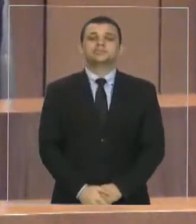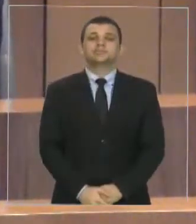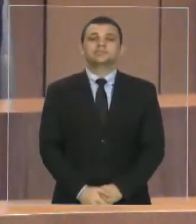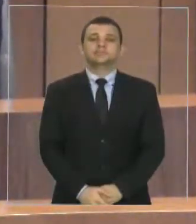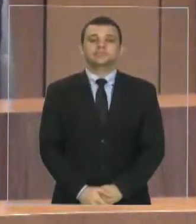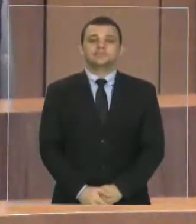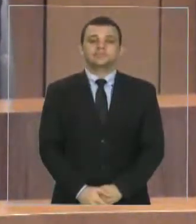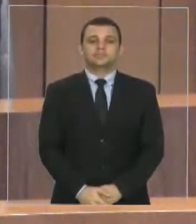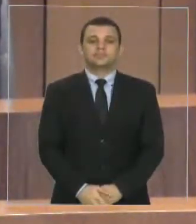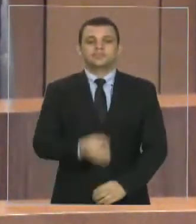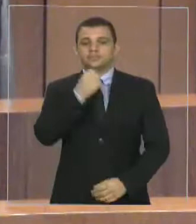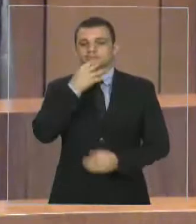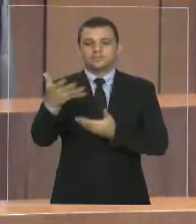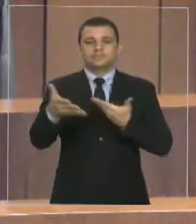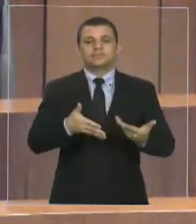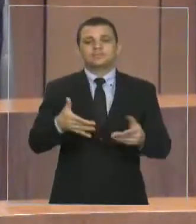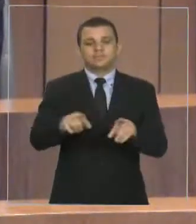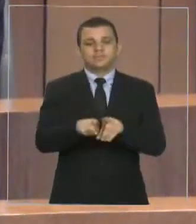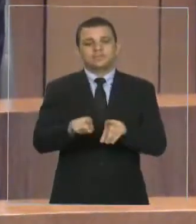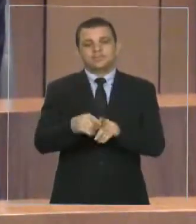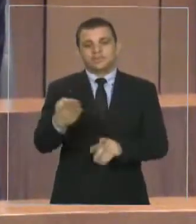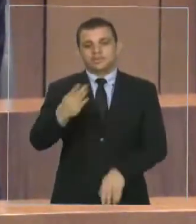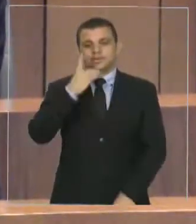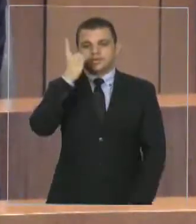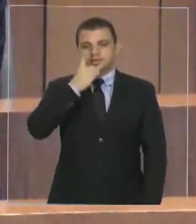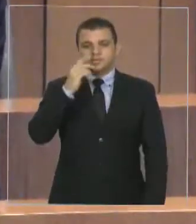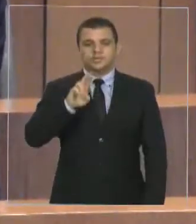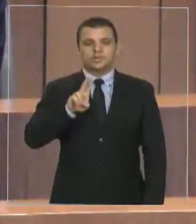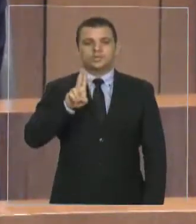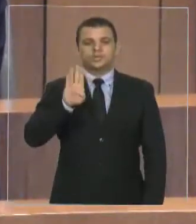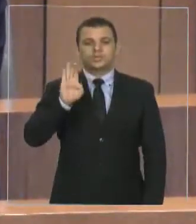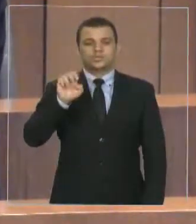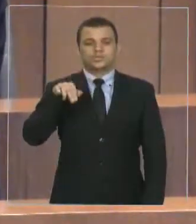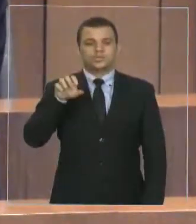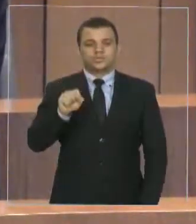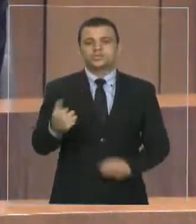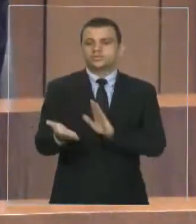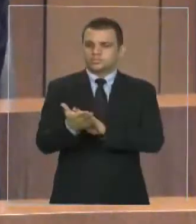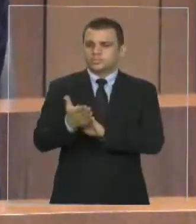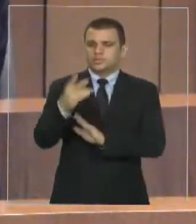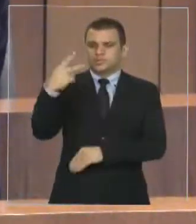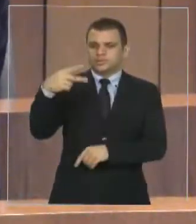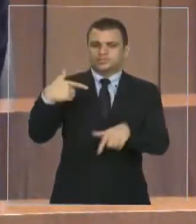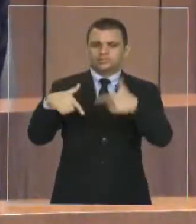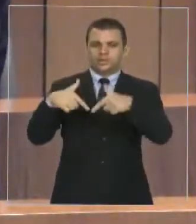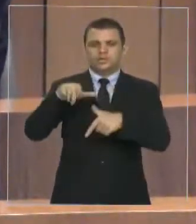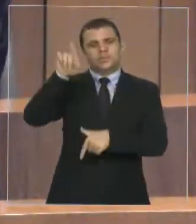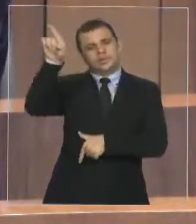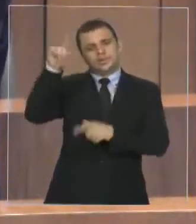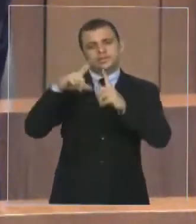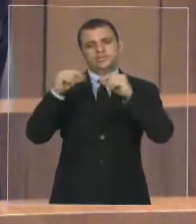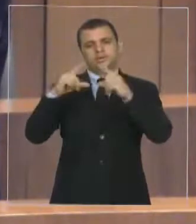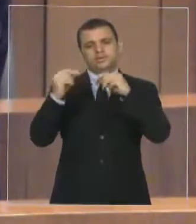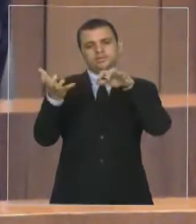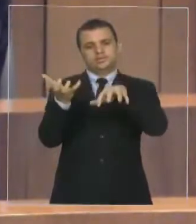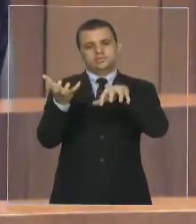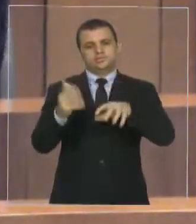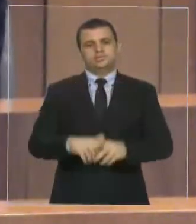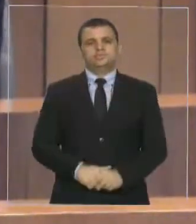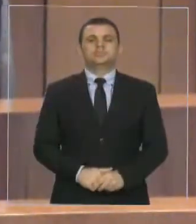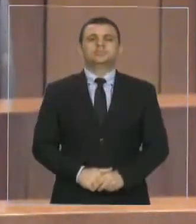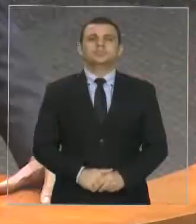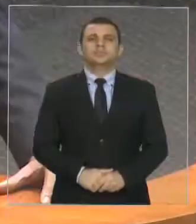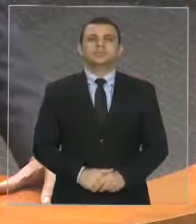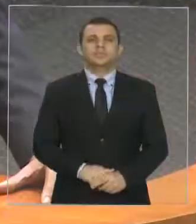De maneira que seja bem-vindo também aqui, deputado Rubens Júnior. Parabéns pela sua atuação no Congresso Nacional. Senhor presidente, dois